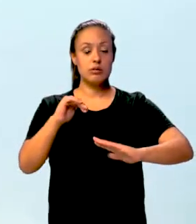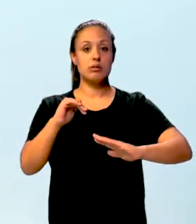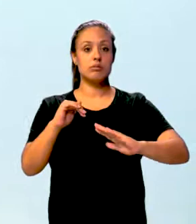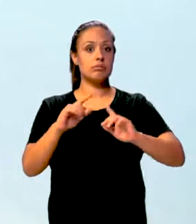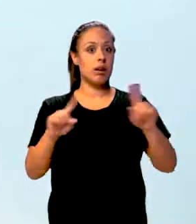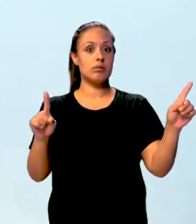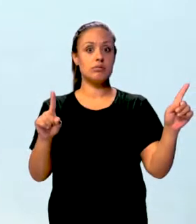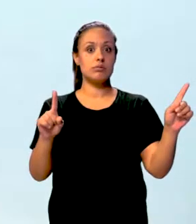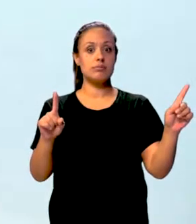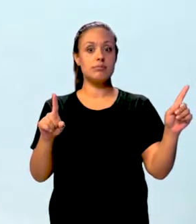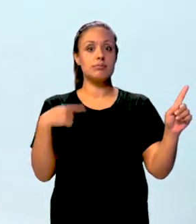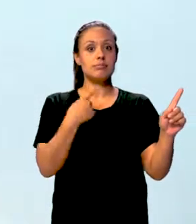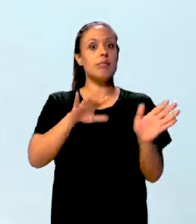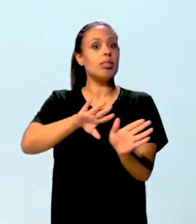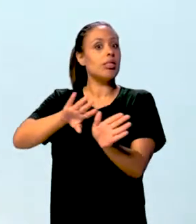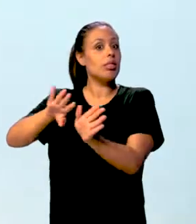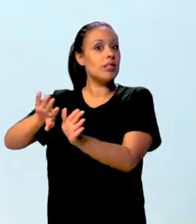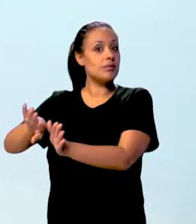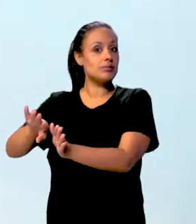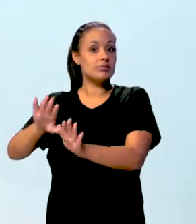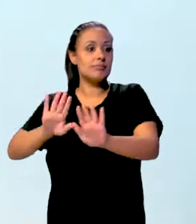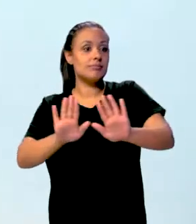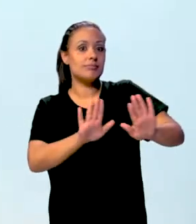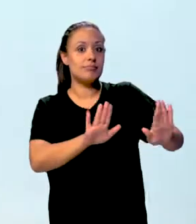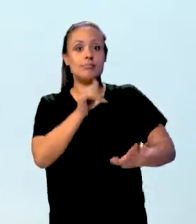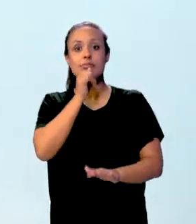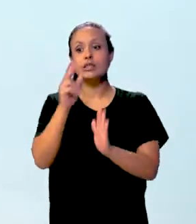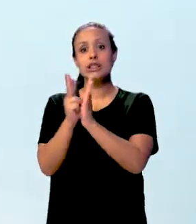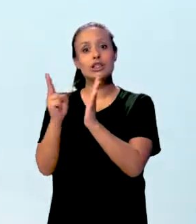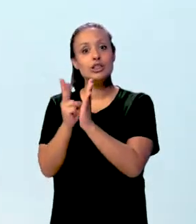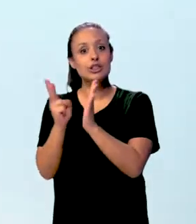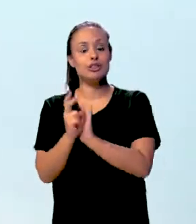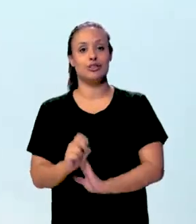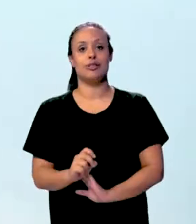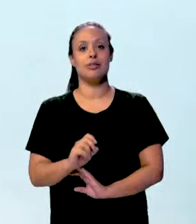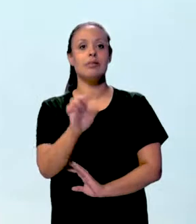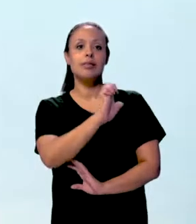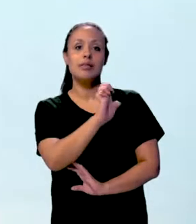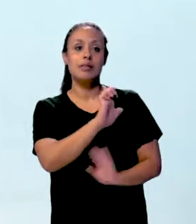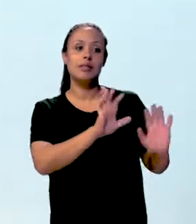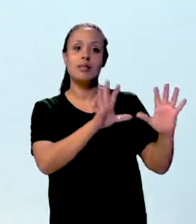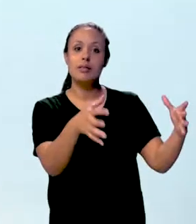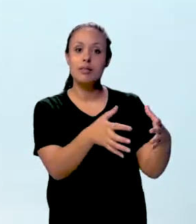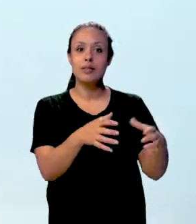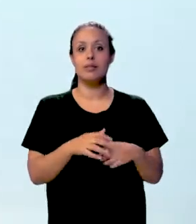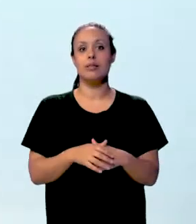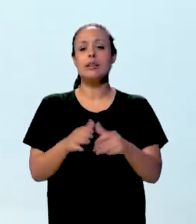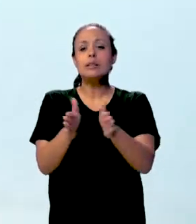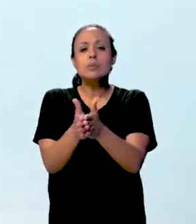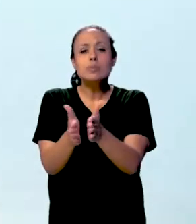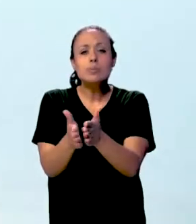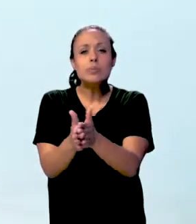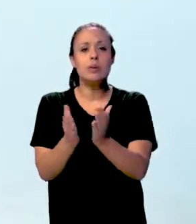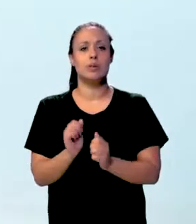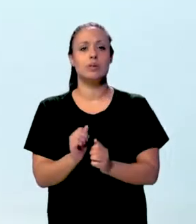fica fora desse ideal de humano, como por exemplo, a população indígena, os povos negros, a população LGBT, as questões